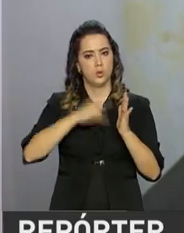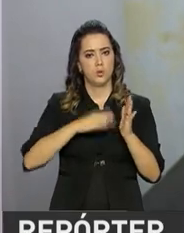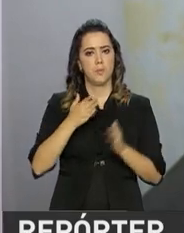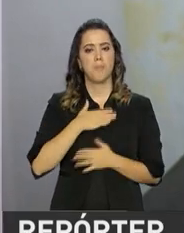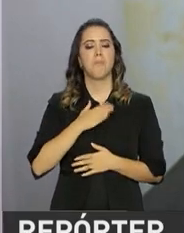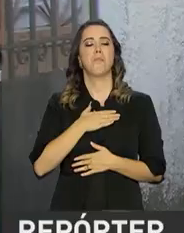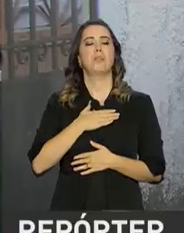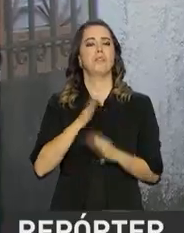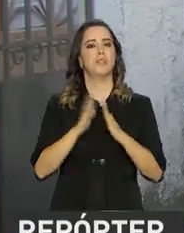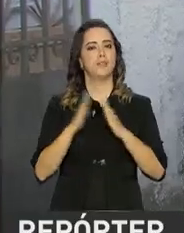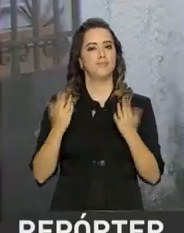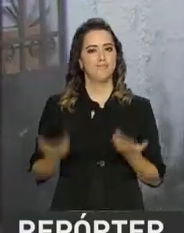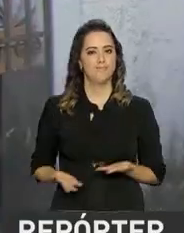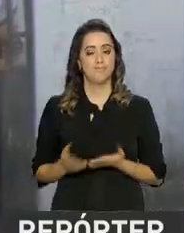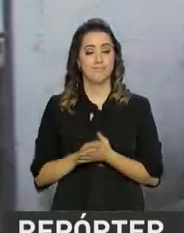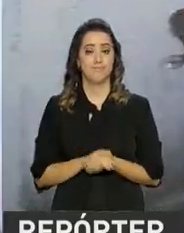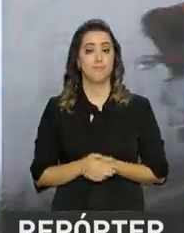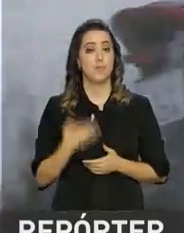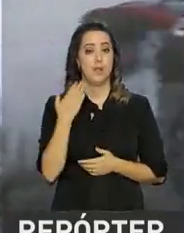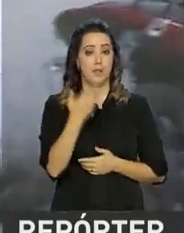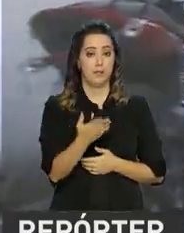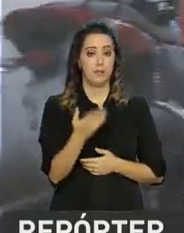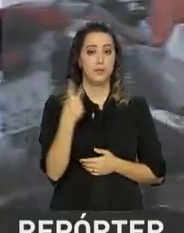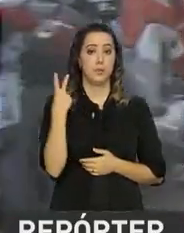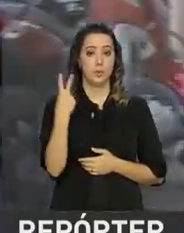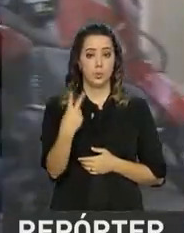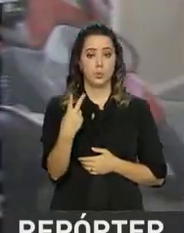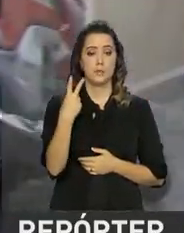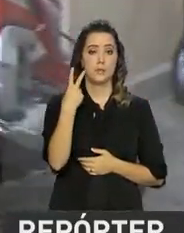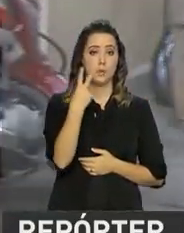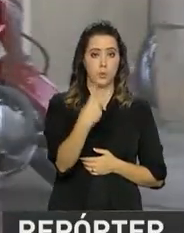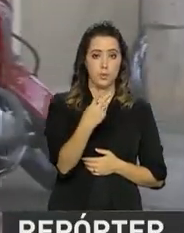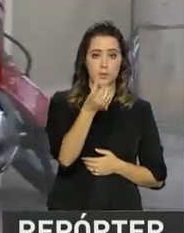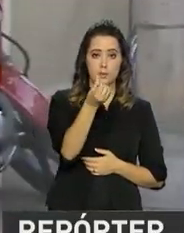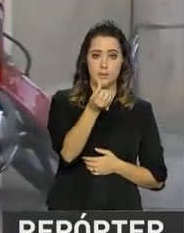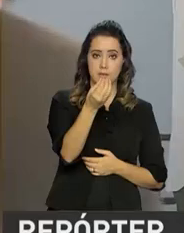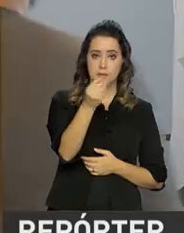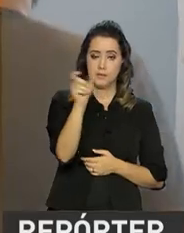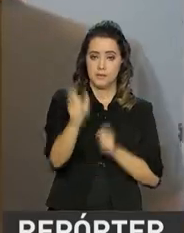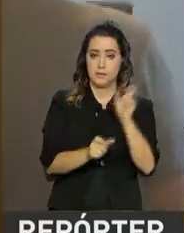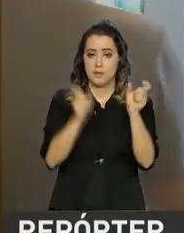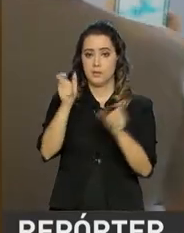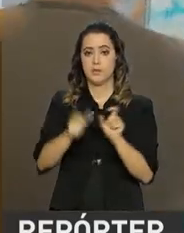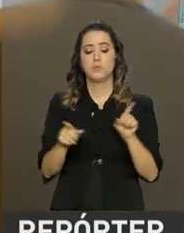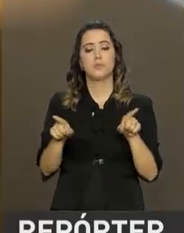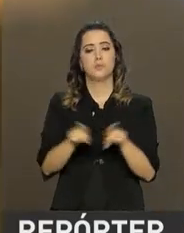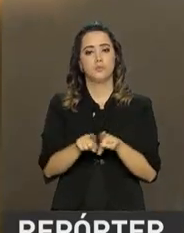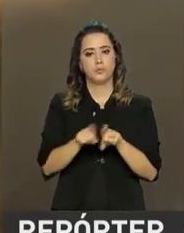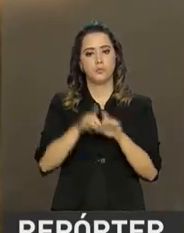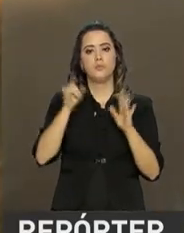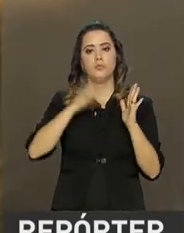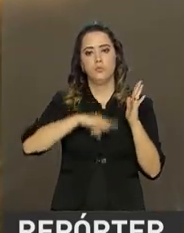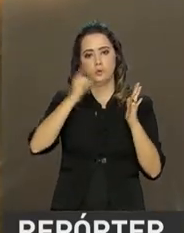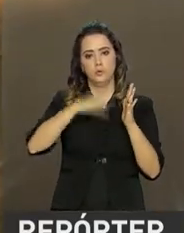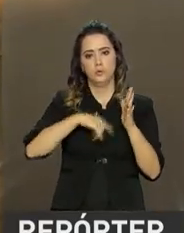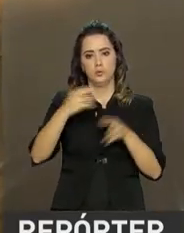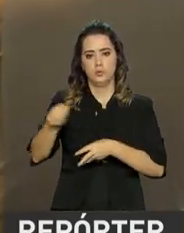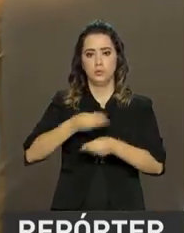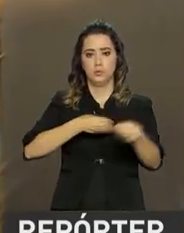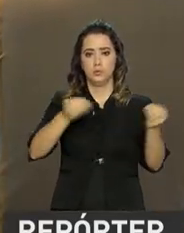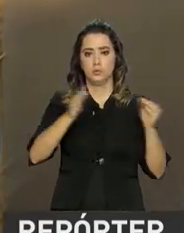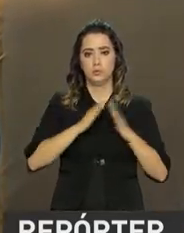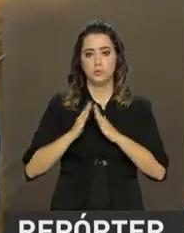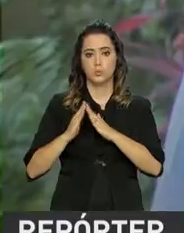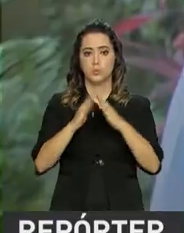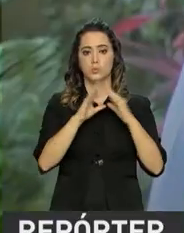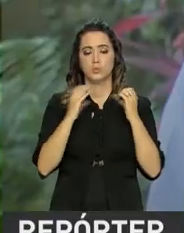minha casa. Além de Dona Luísa, 2.260 pessoas receberam título de propriedade de suas casas no